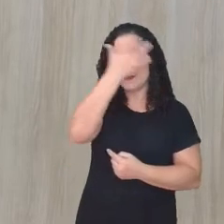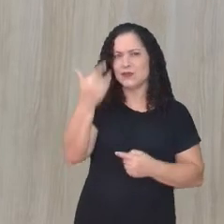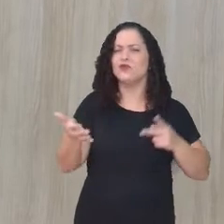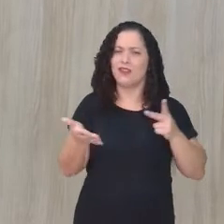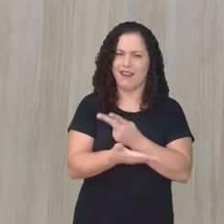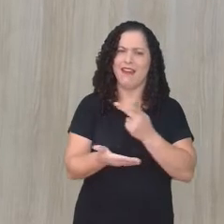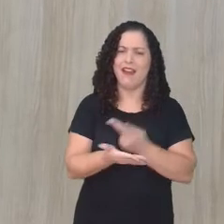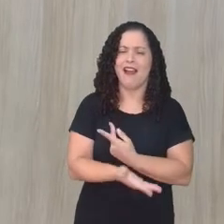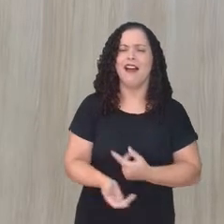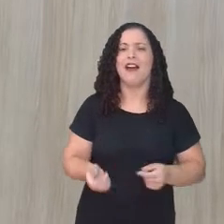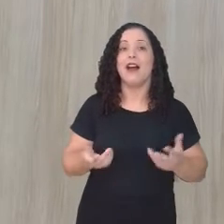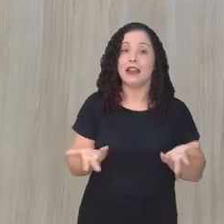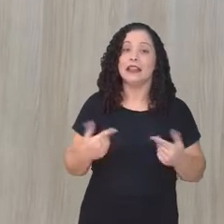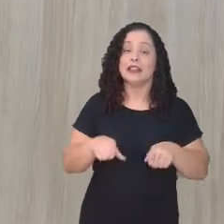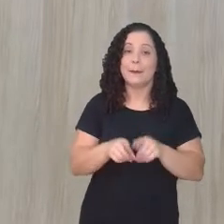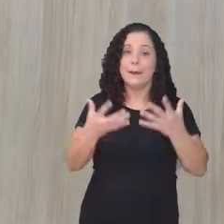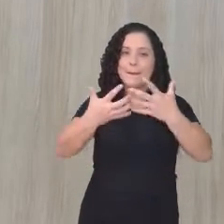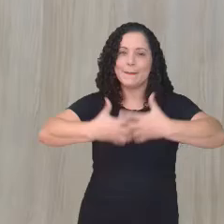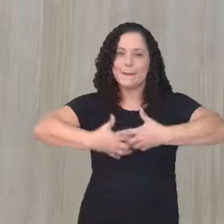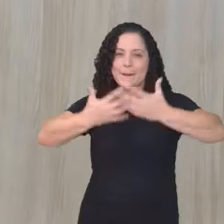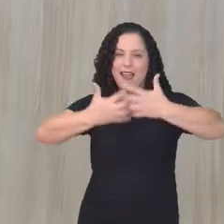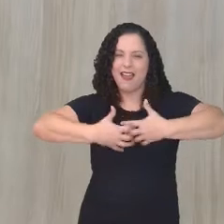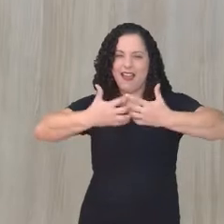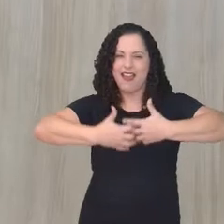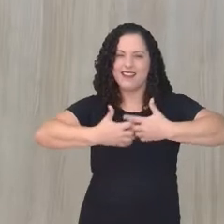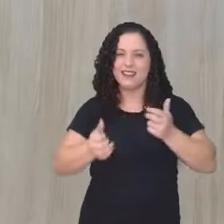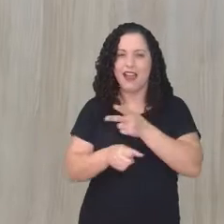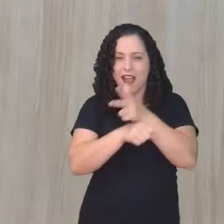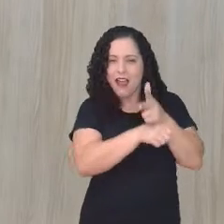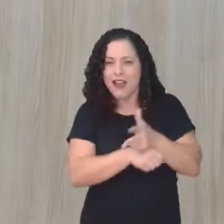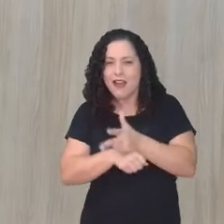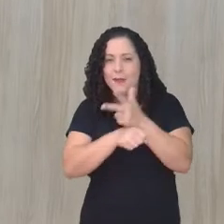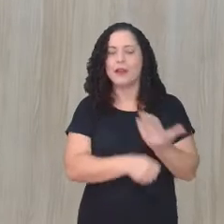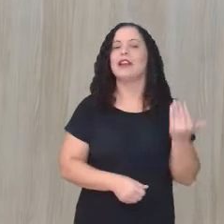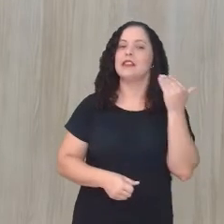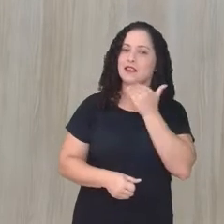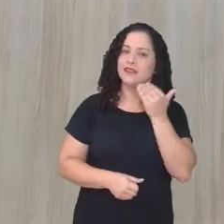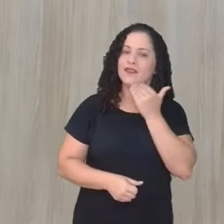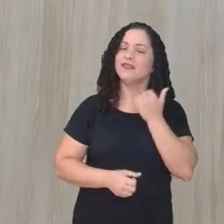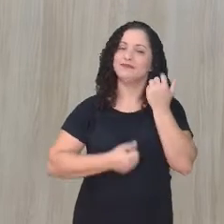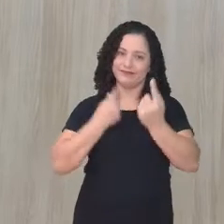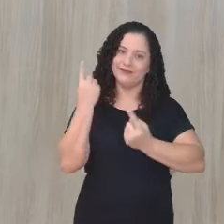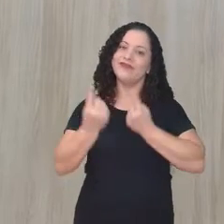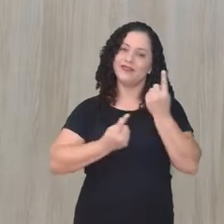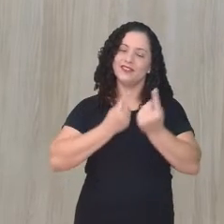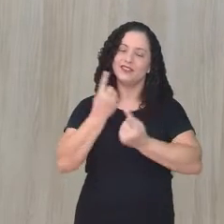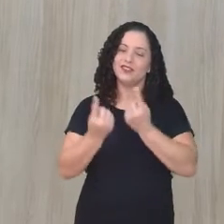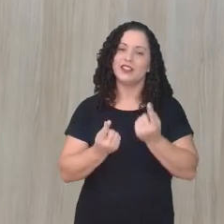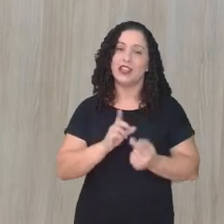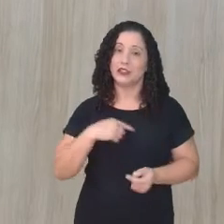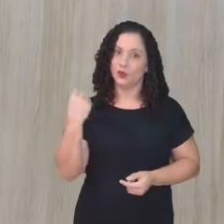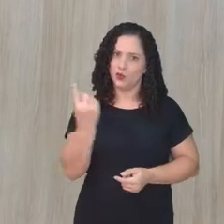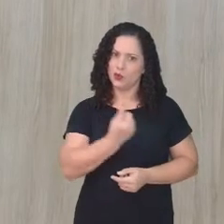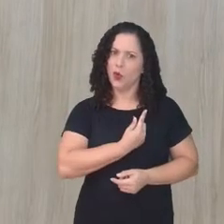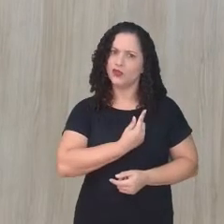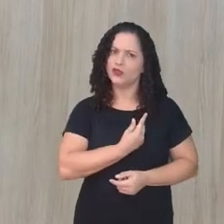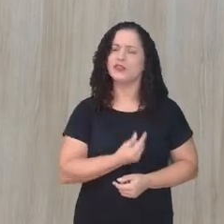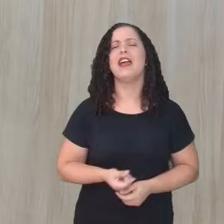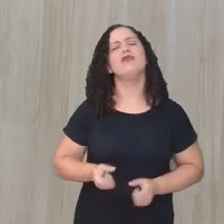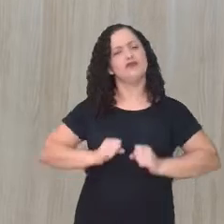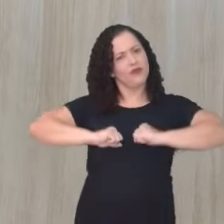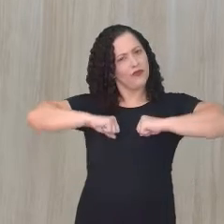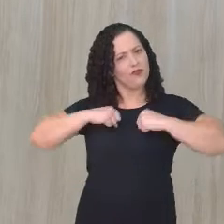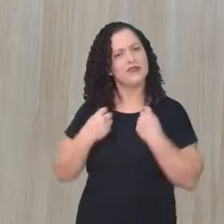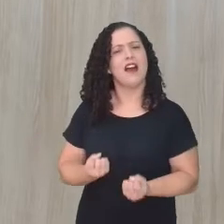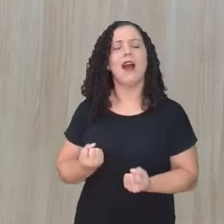máquinas falham também, não é? Então, todos nós aqui trabalhamos e às vezes acertamos, às